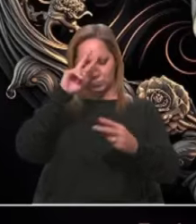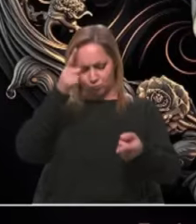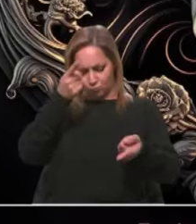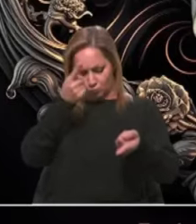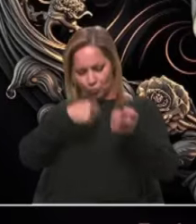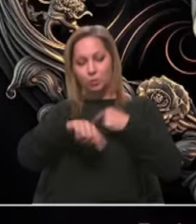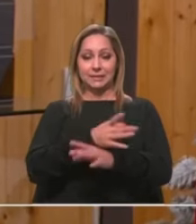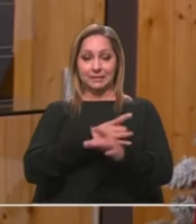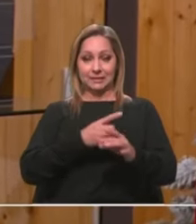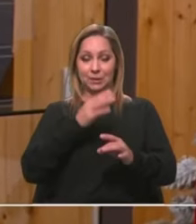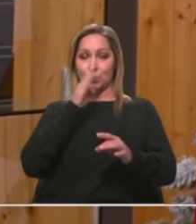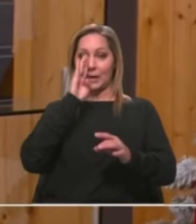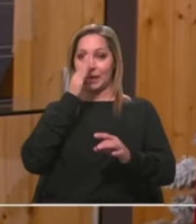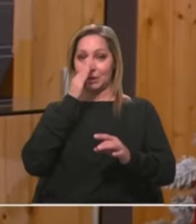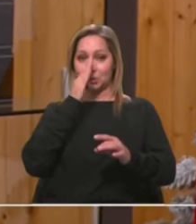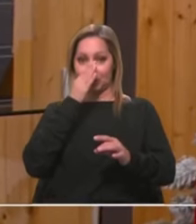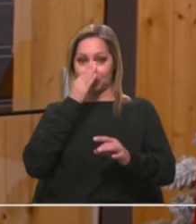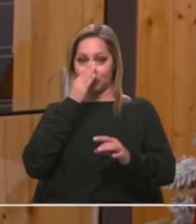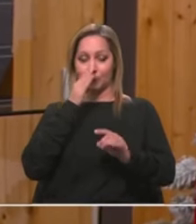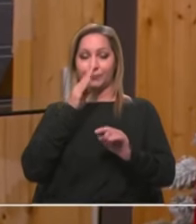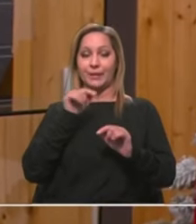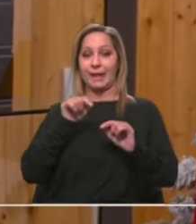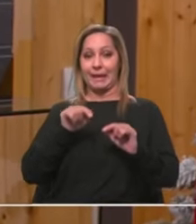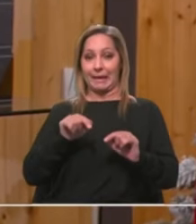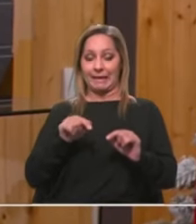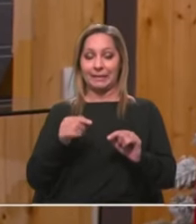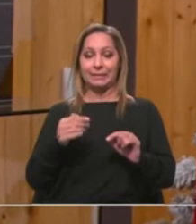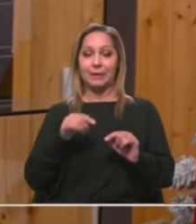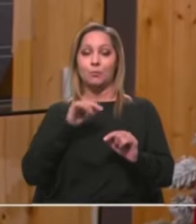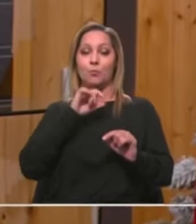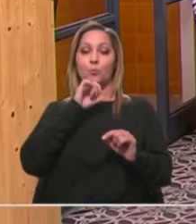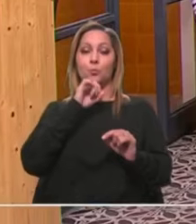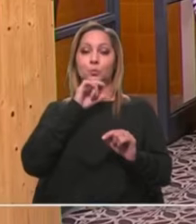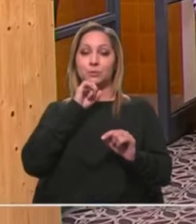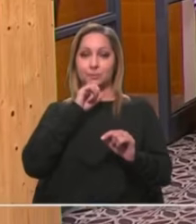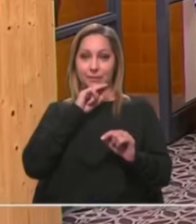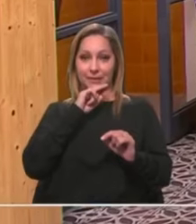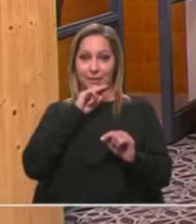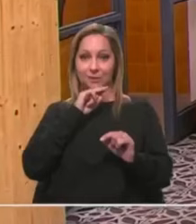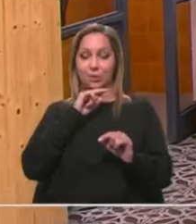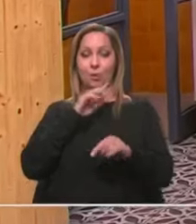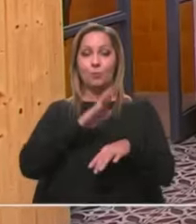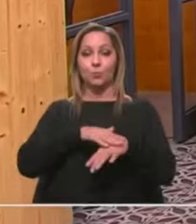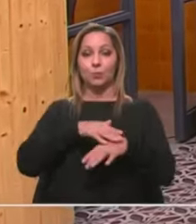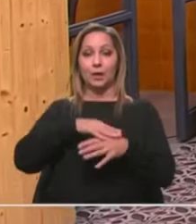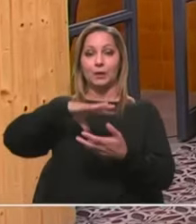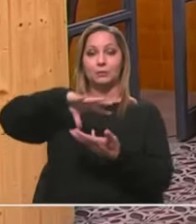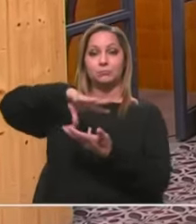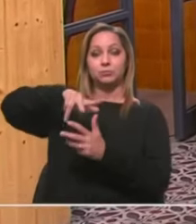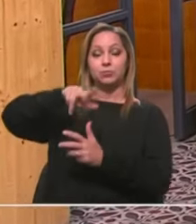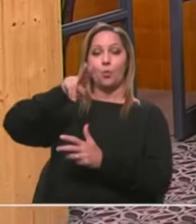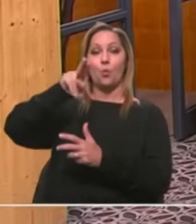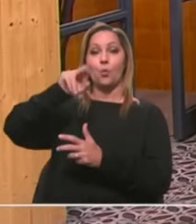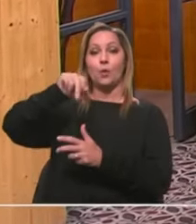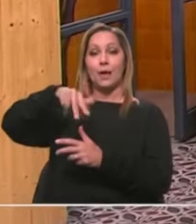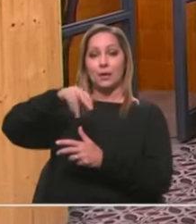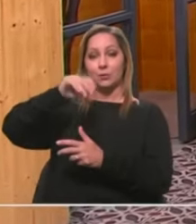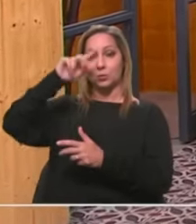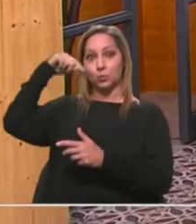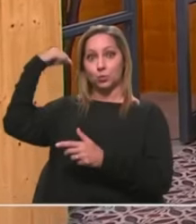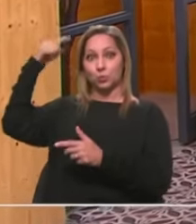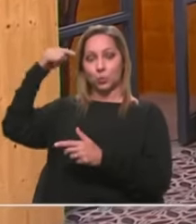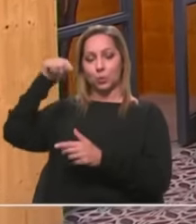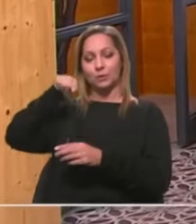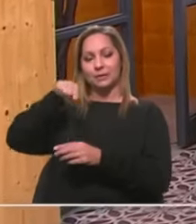poder de adaptabilidade. Gêmeos vai ter aqui umas oportunidades, ou seja, Urano, esta parte aqui inovadora e de louco, vai estar na parte espiritual.